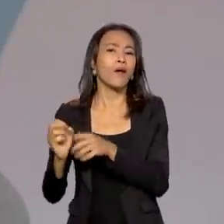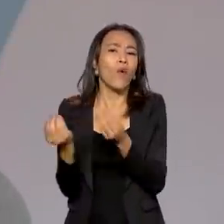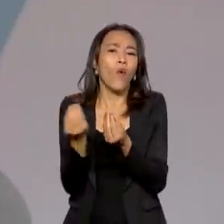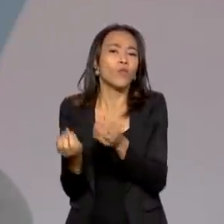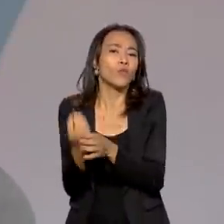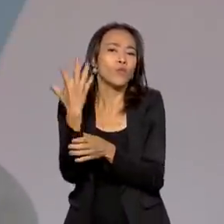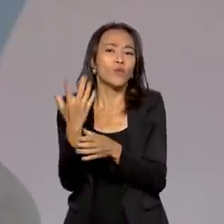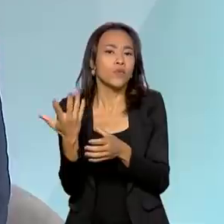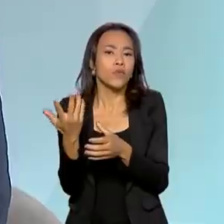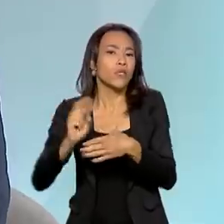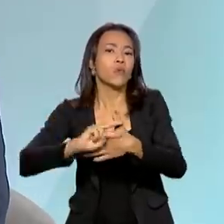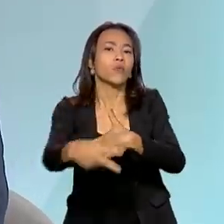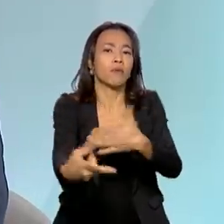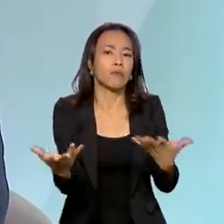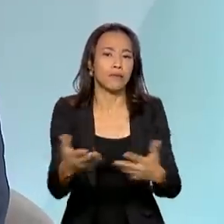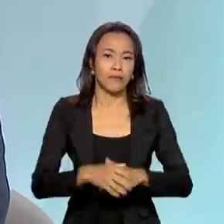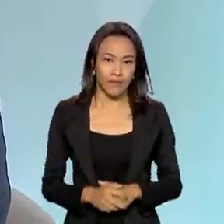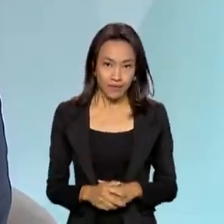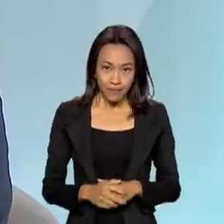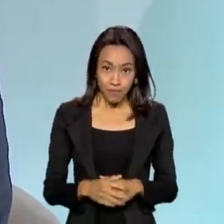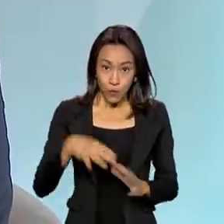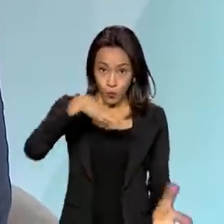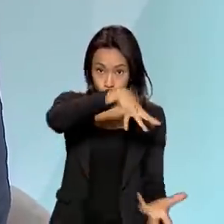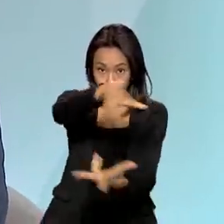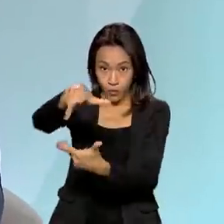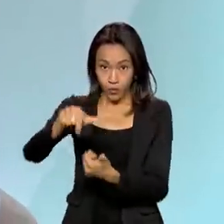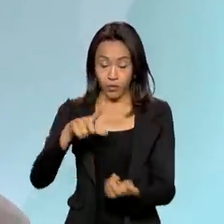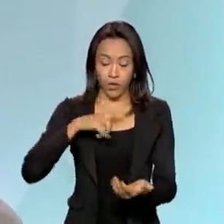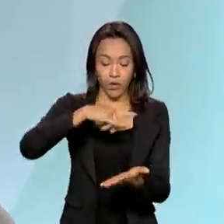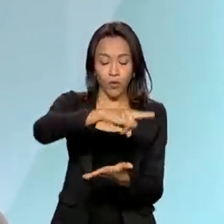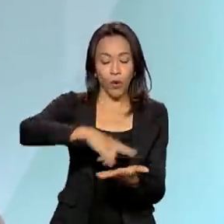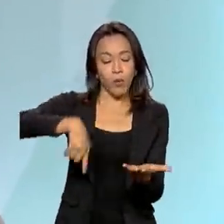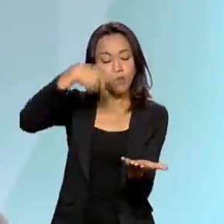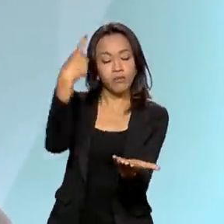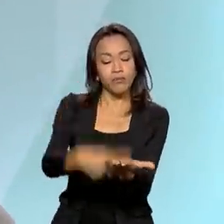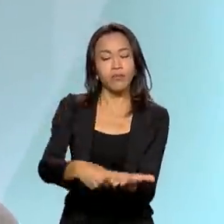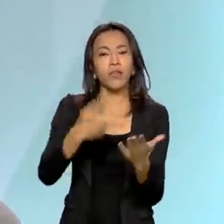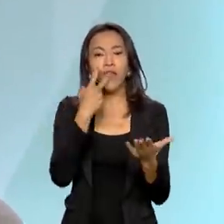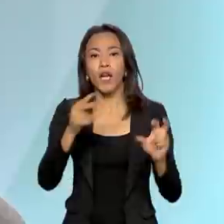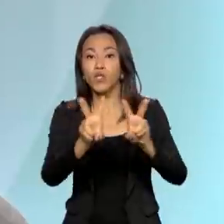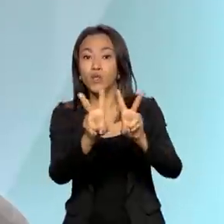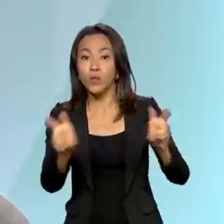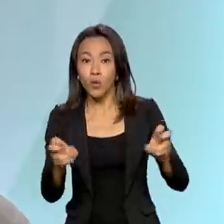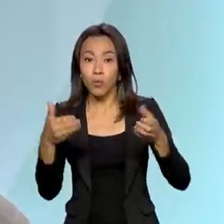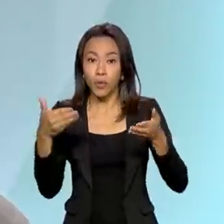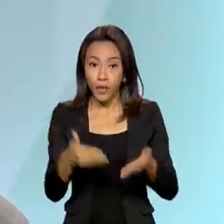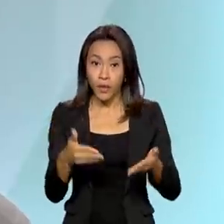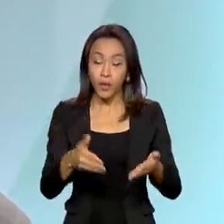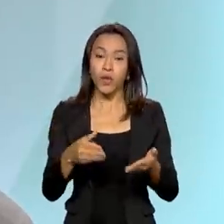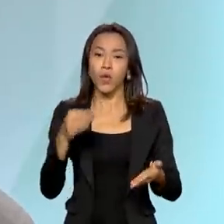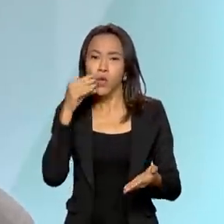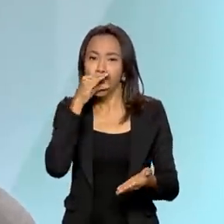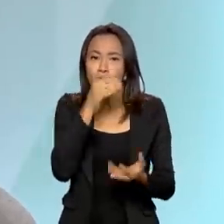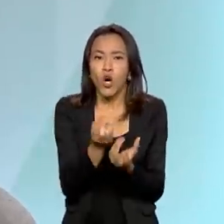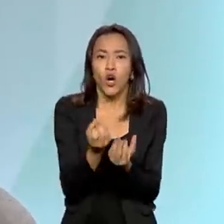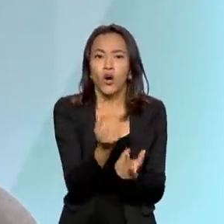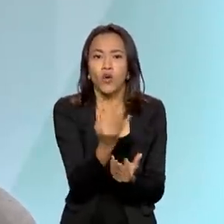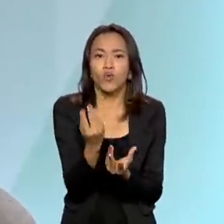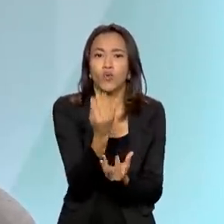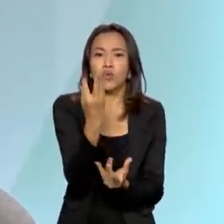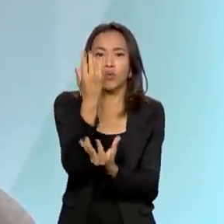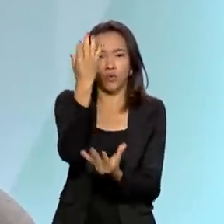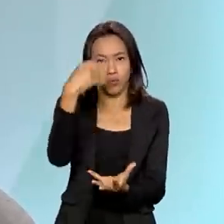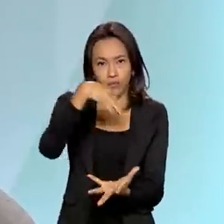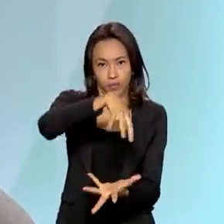O mundo tem um acordo do clima que fala da redução de emissões de gases de efeito estufa. O metano é um desses